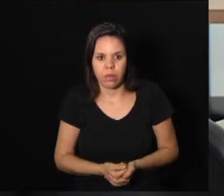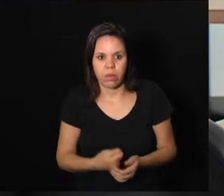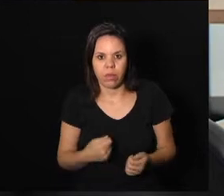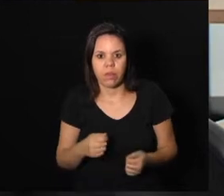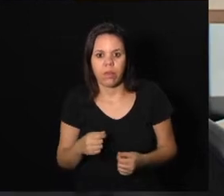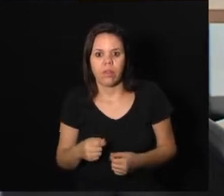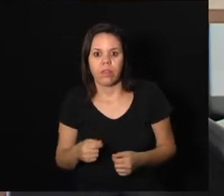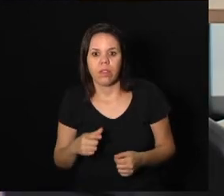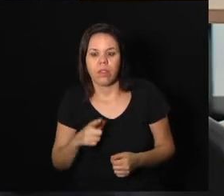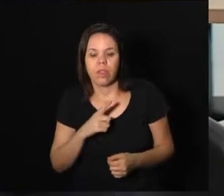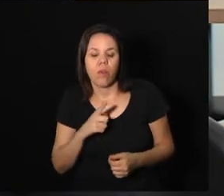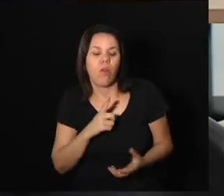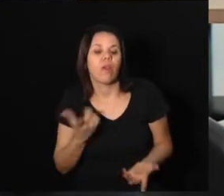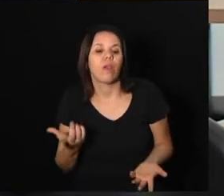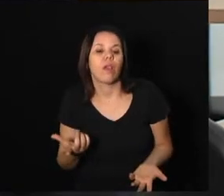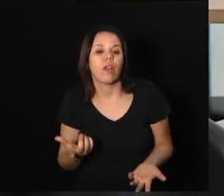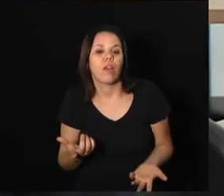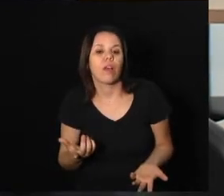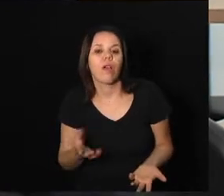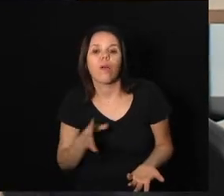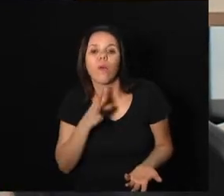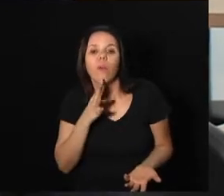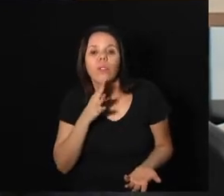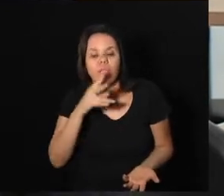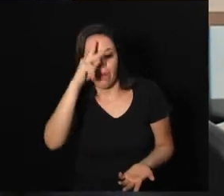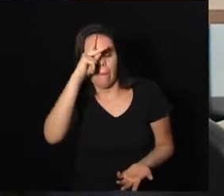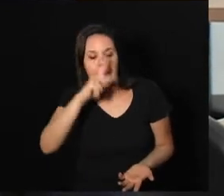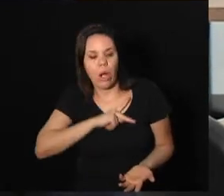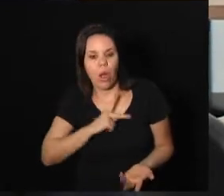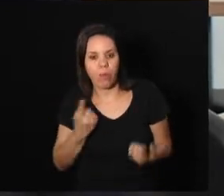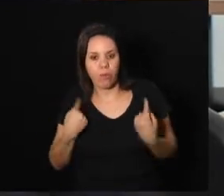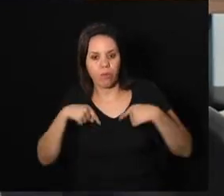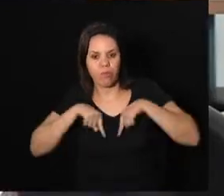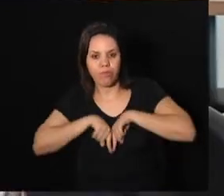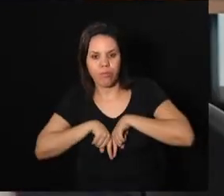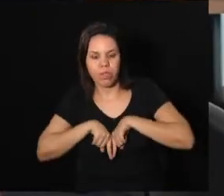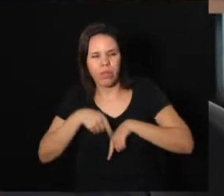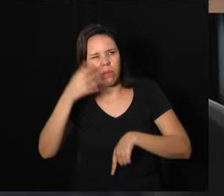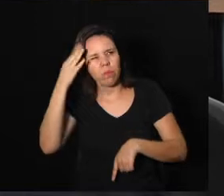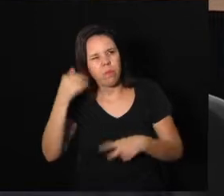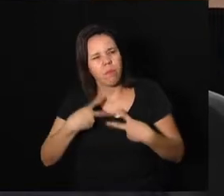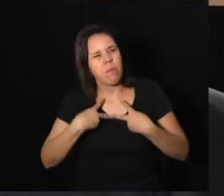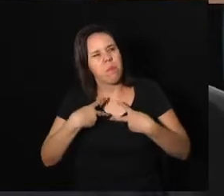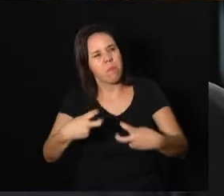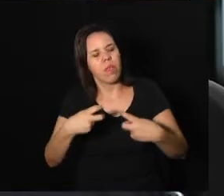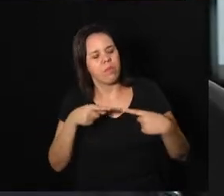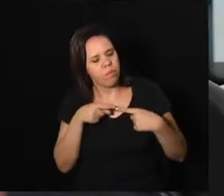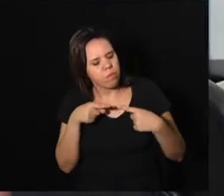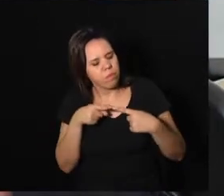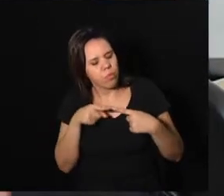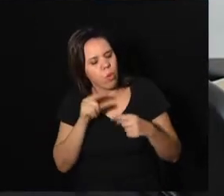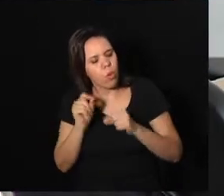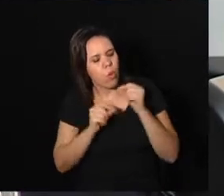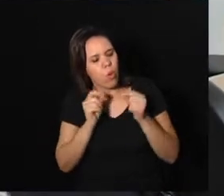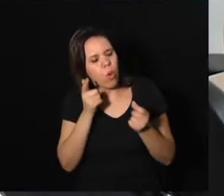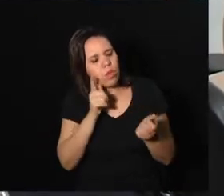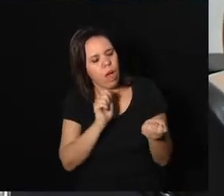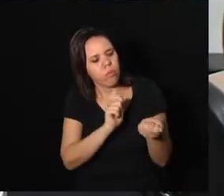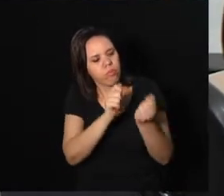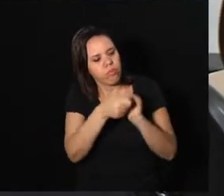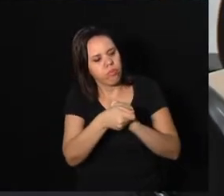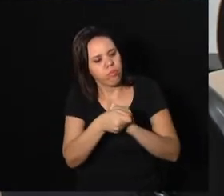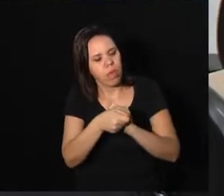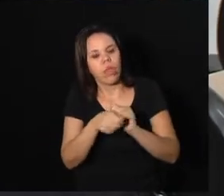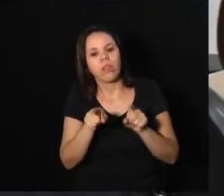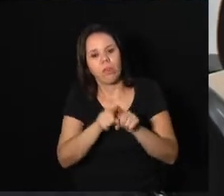que se autoconhecer para ver o perfil que ela tem, para ver se ela consegue se adaptar. E tem um detalhe, existem profissões